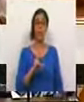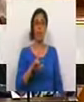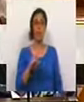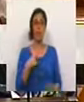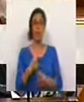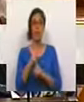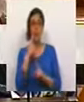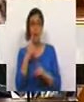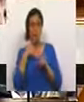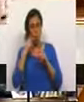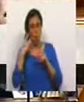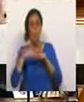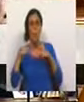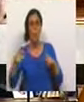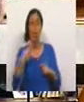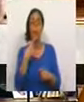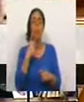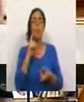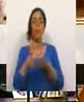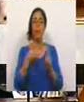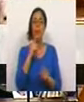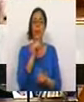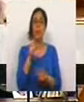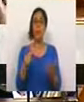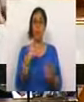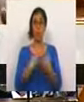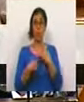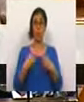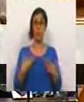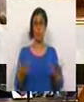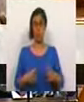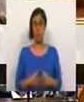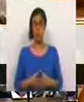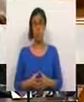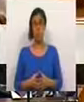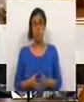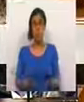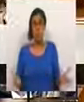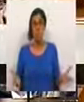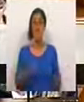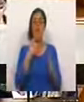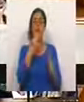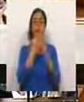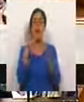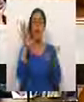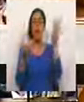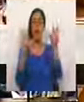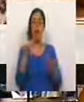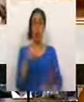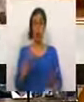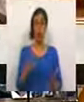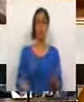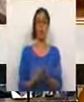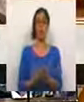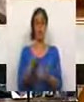pescar linha praticamente a perceber as perguntas que colocou mas efetivamente vai falar de medidas avulsas nova proposta